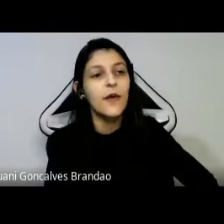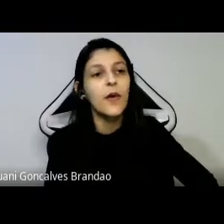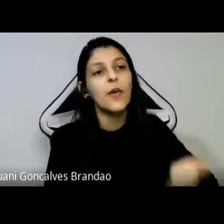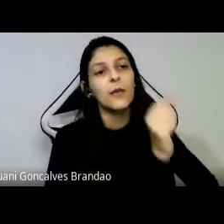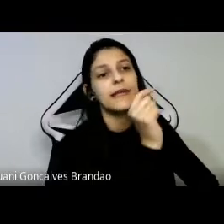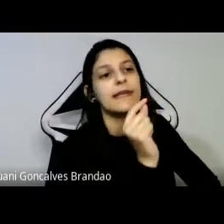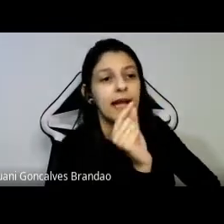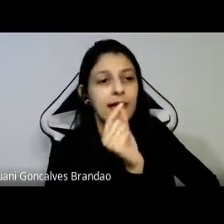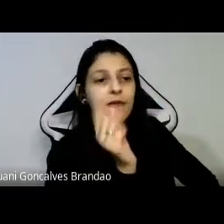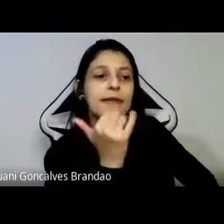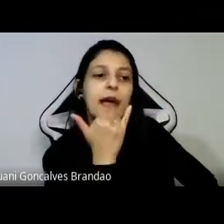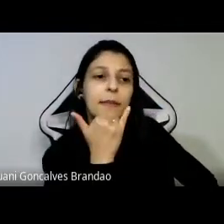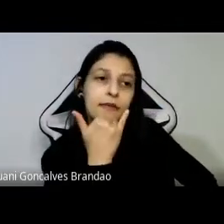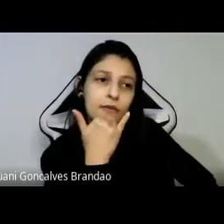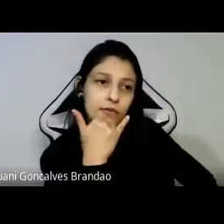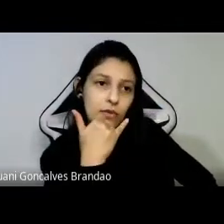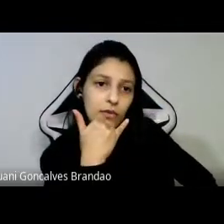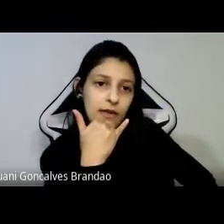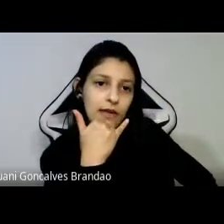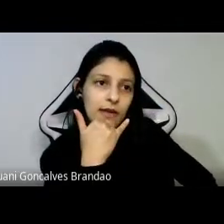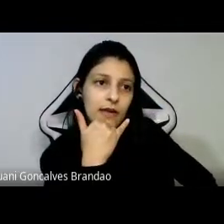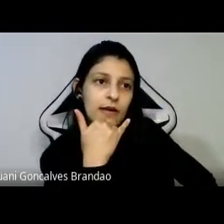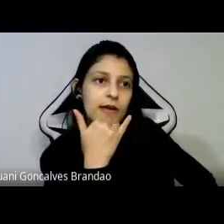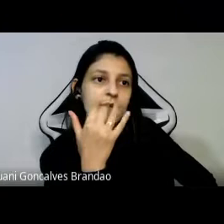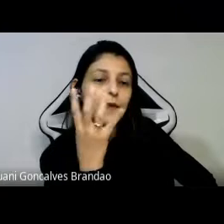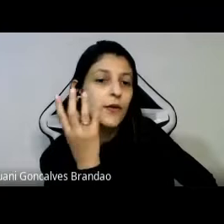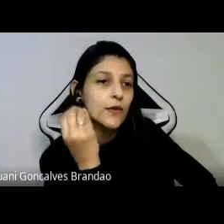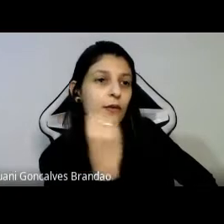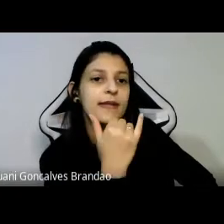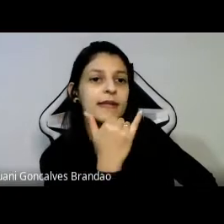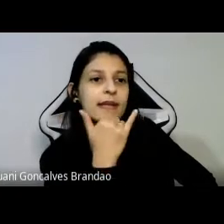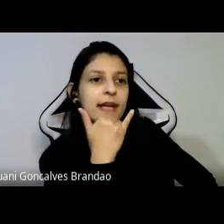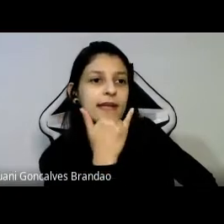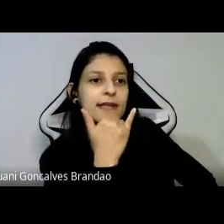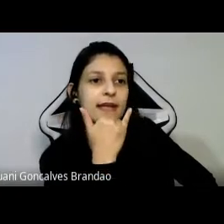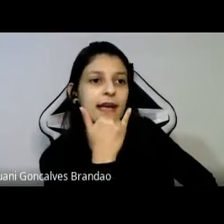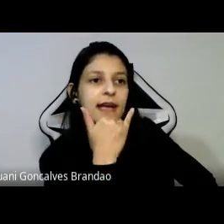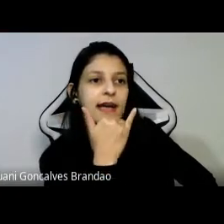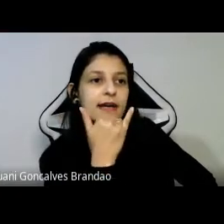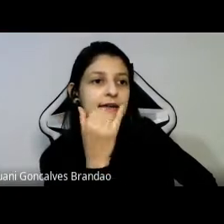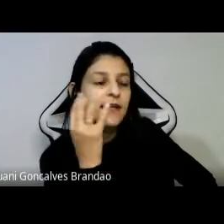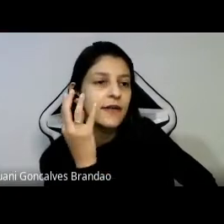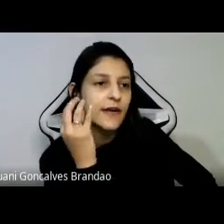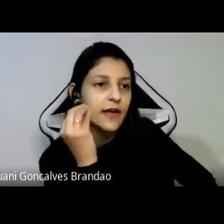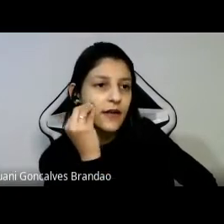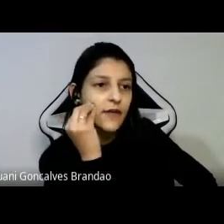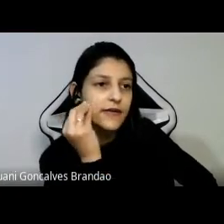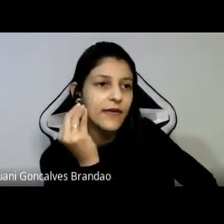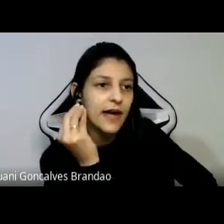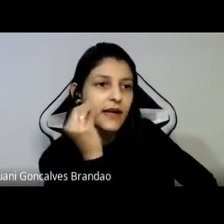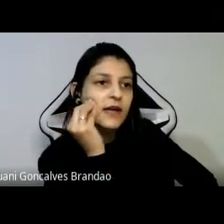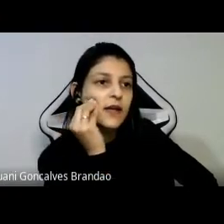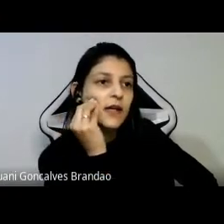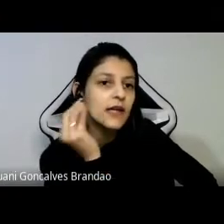Então, se for uma estrela, vai ser apenas um toque. Se for duas estrelas, significa que